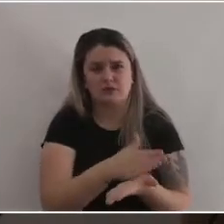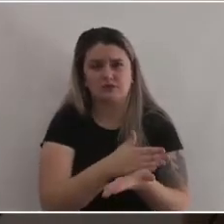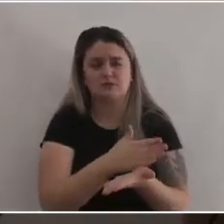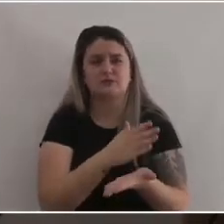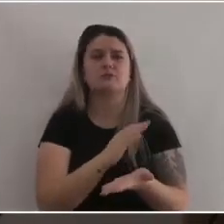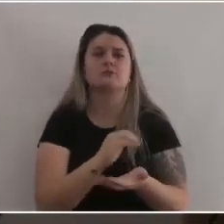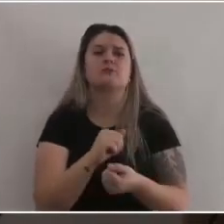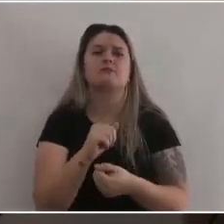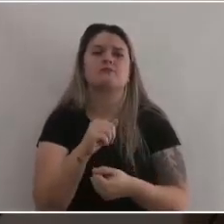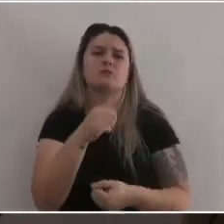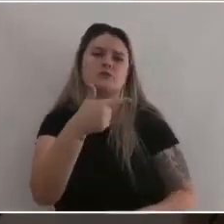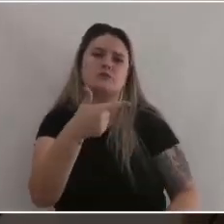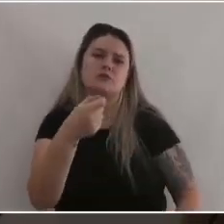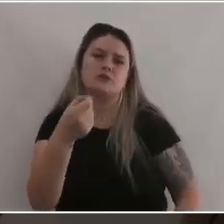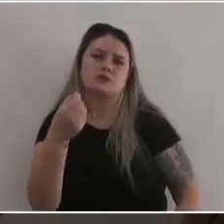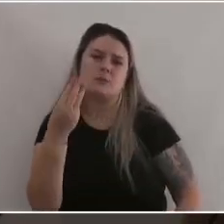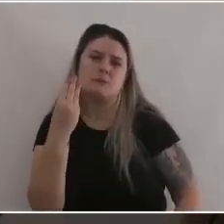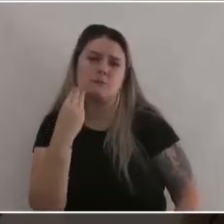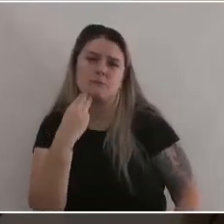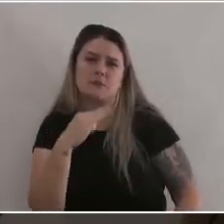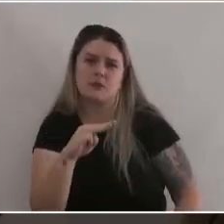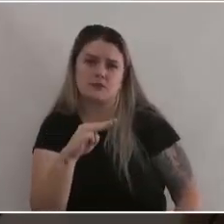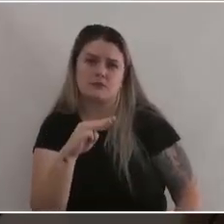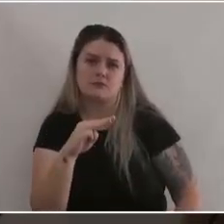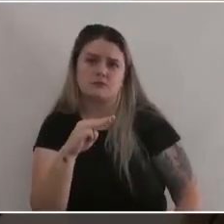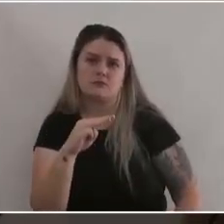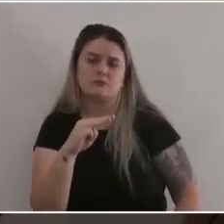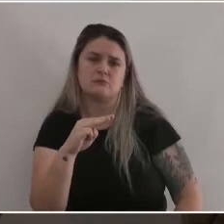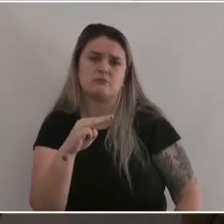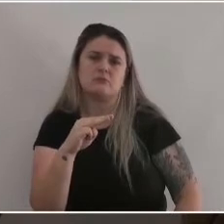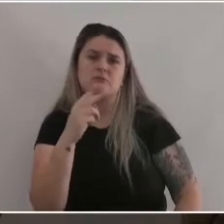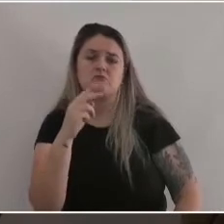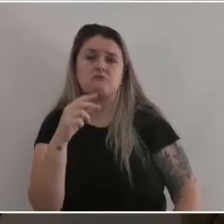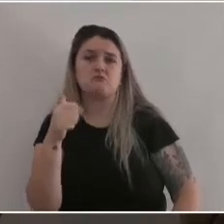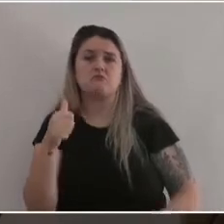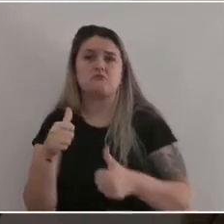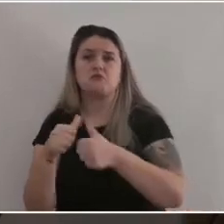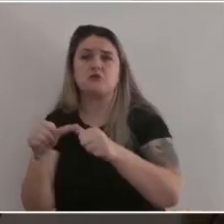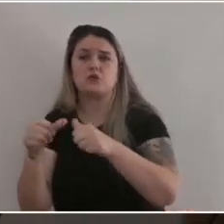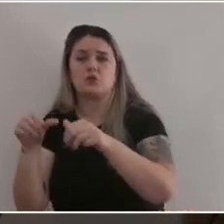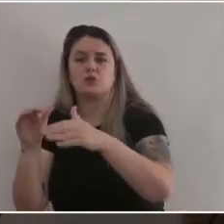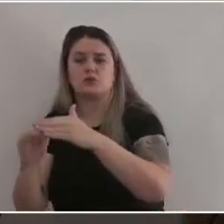liquidada, que é R$ 200.720.000, um saldo positivo de R$